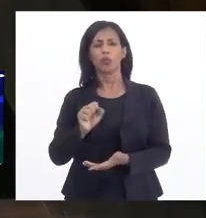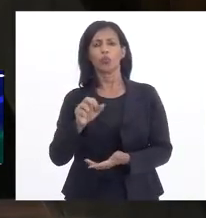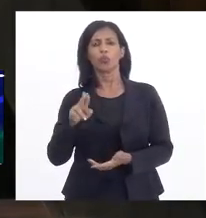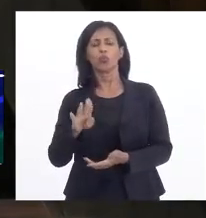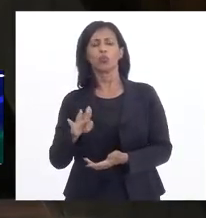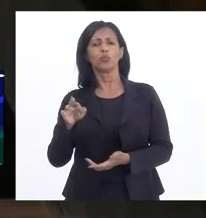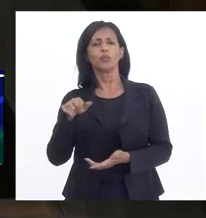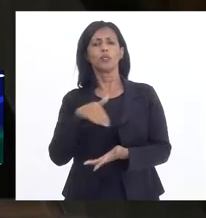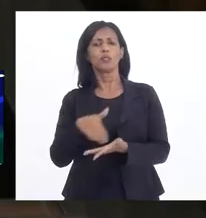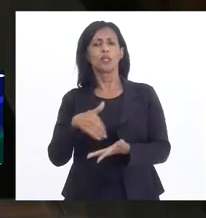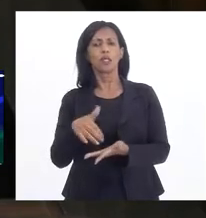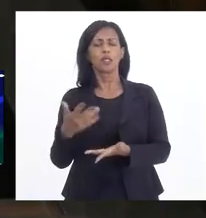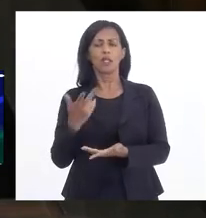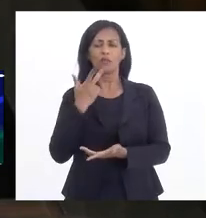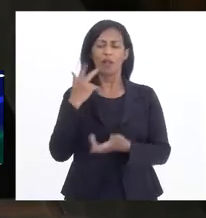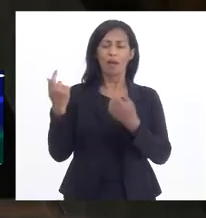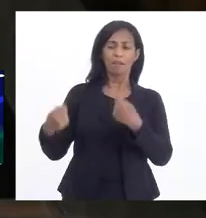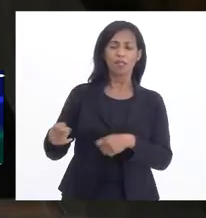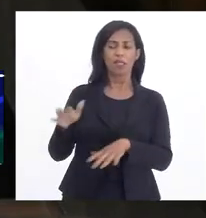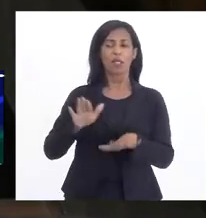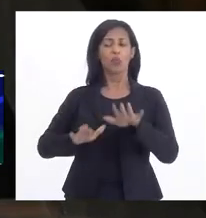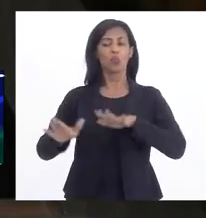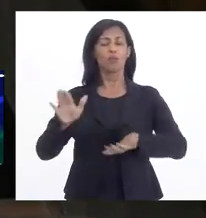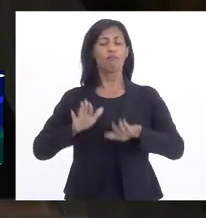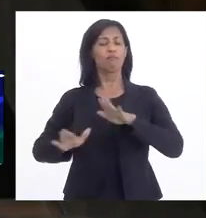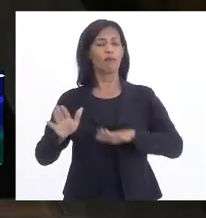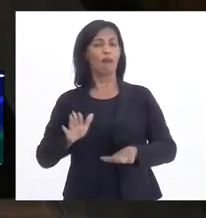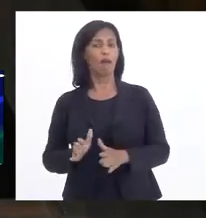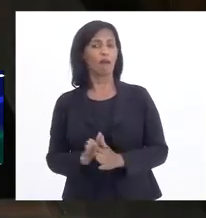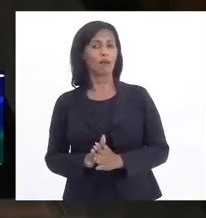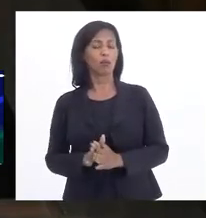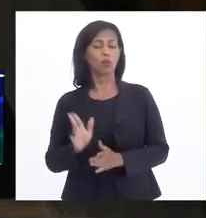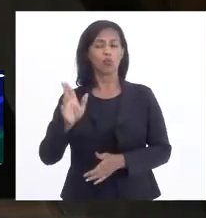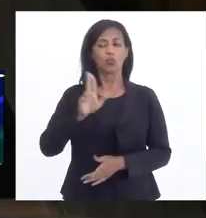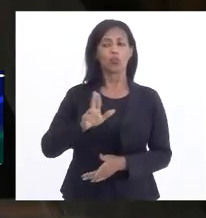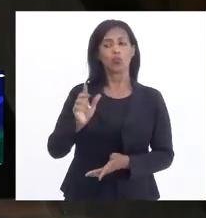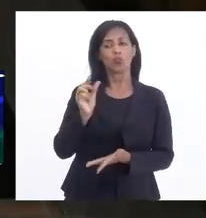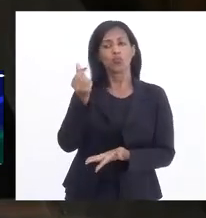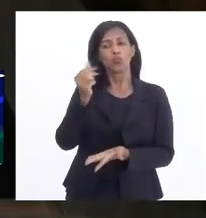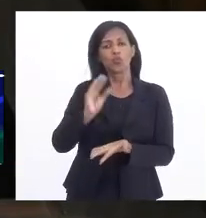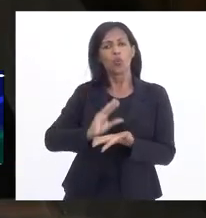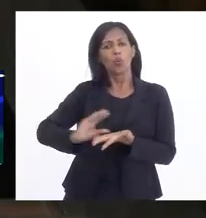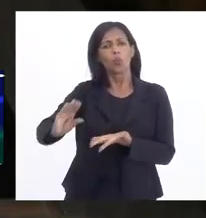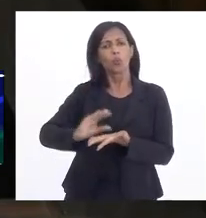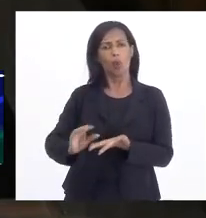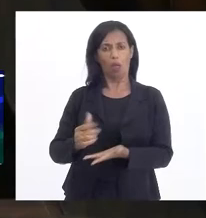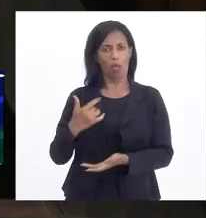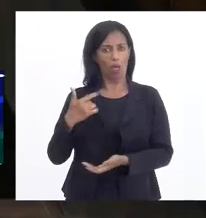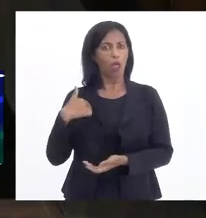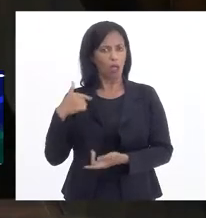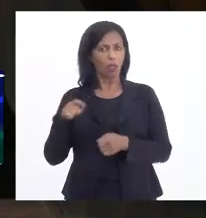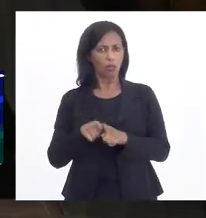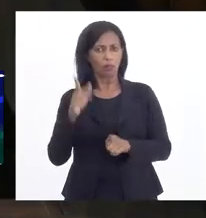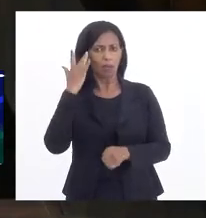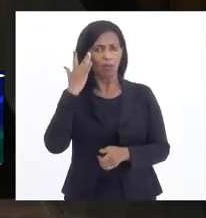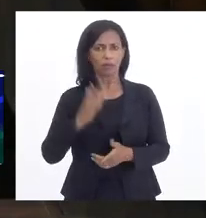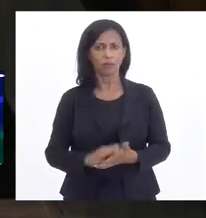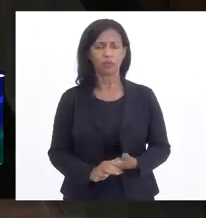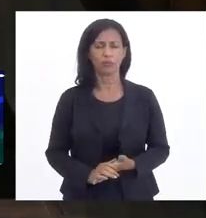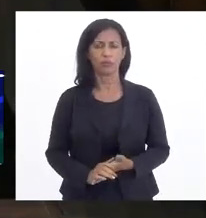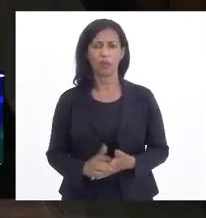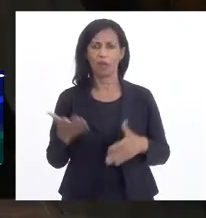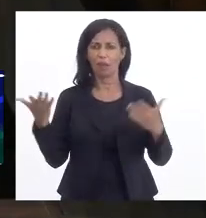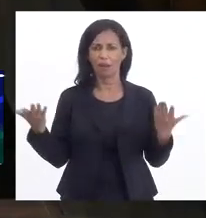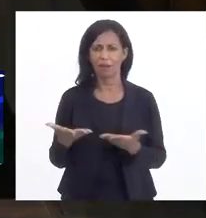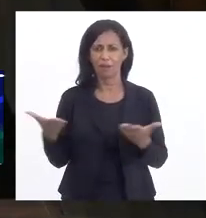mas é preciso ter muito cuidado com o uso do recurso público. Eu também acho, todos nós achamos. Agora,